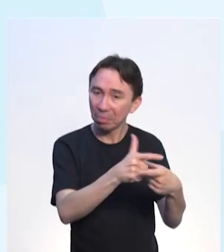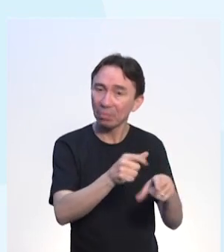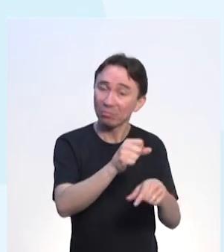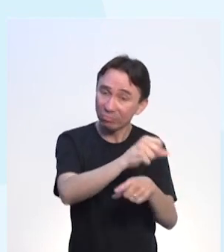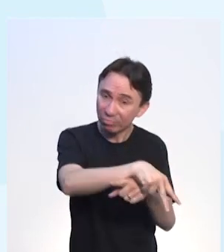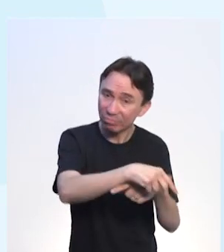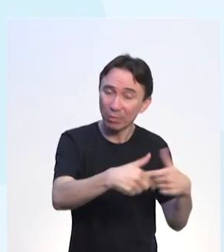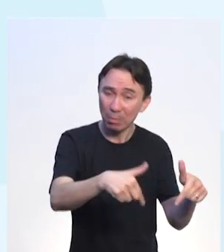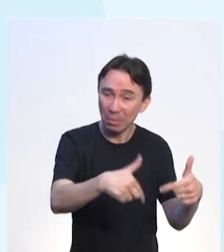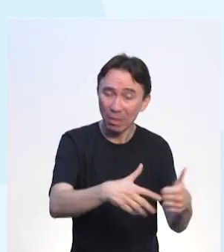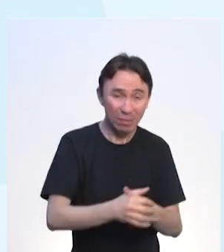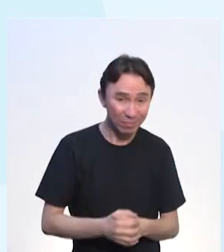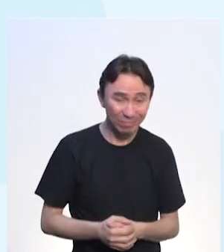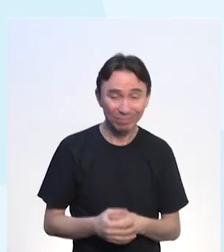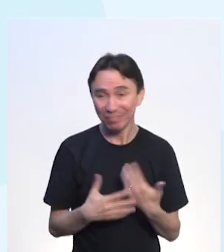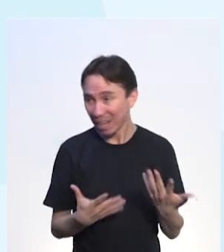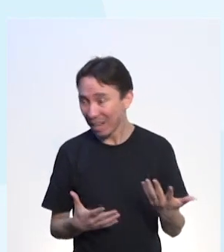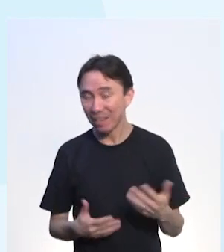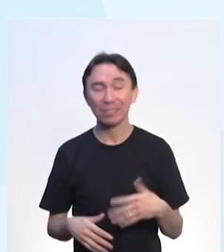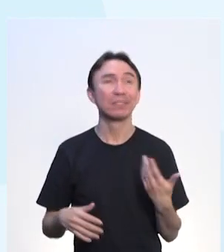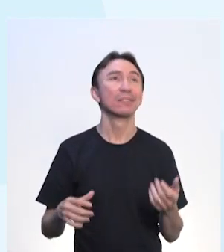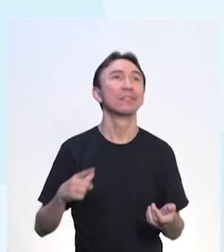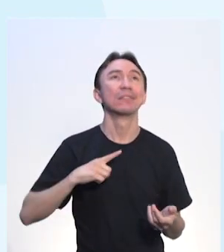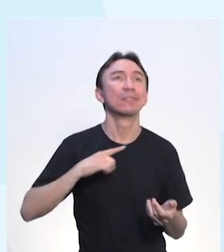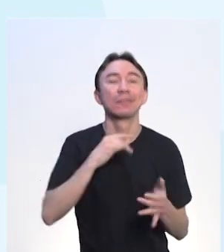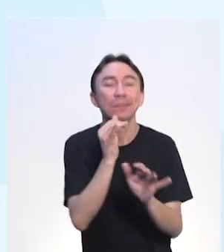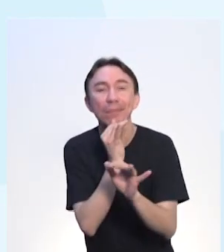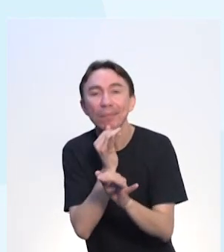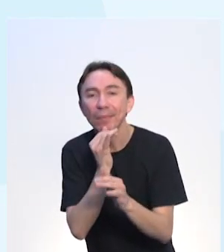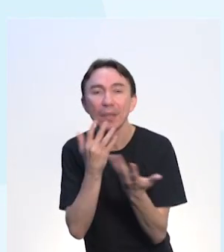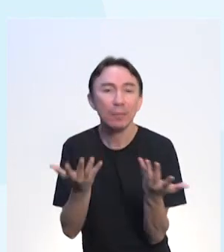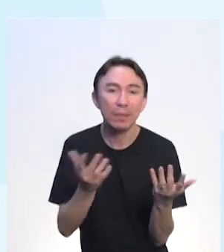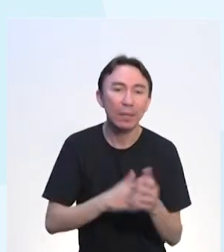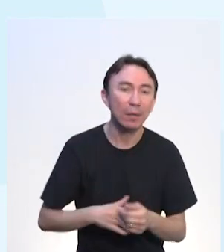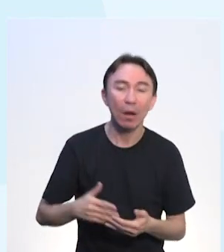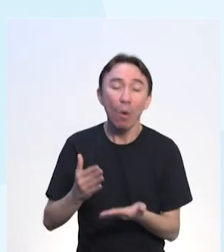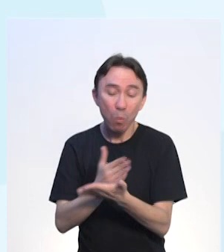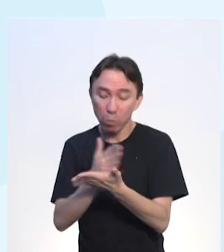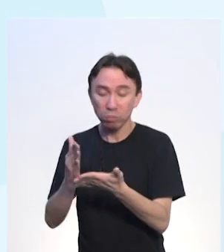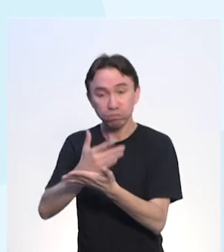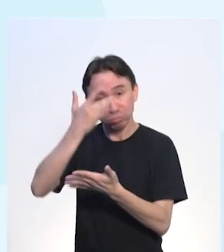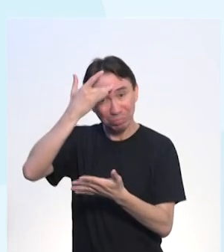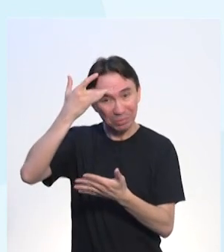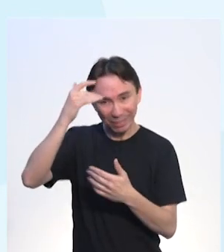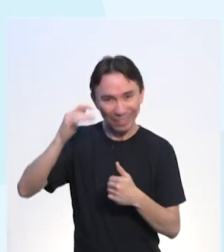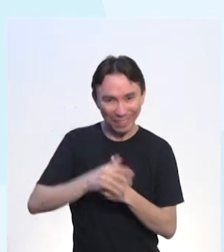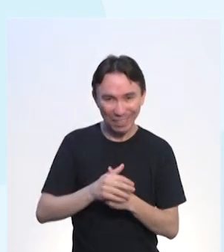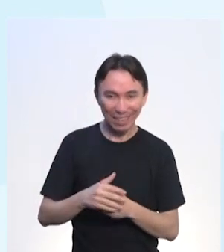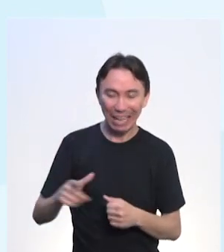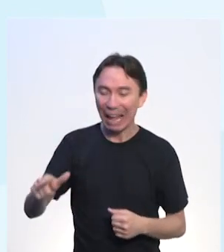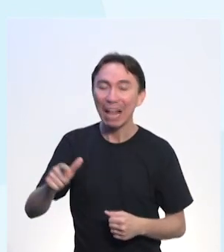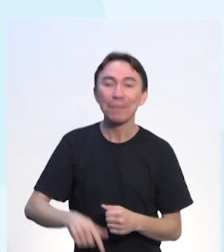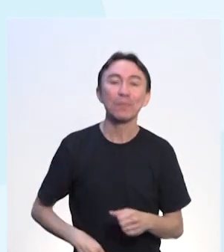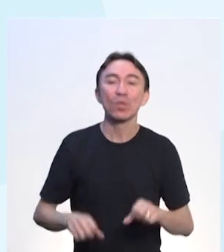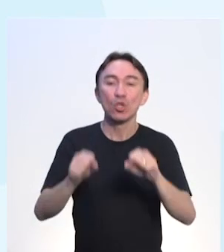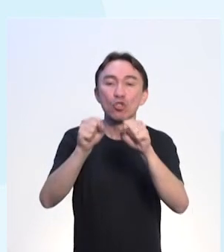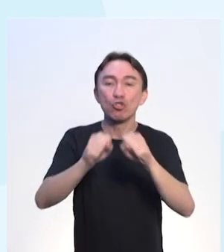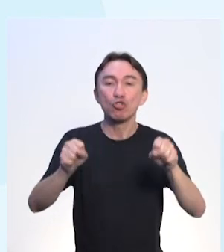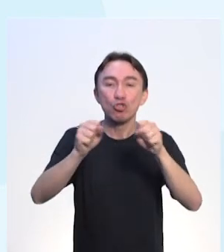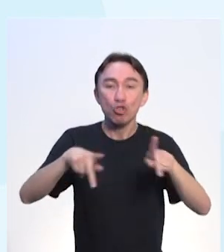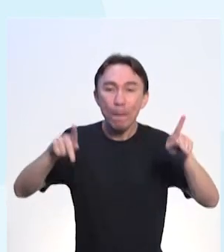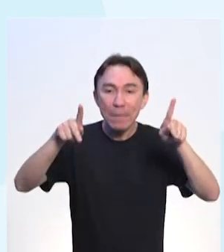exemplo, a galera que vai trabalhar em shopping no Natal, né? Que é justamente um